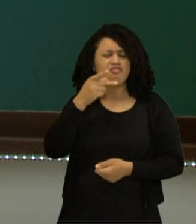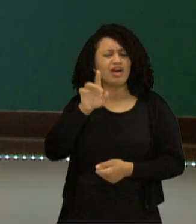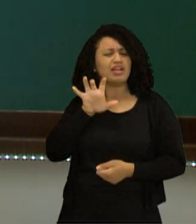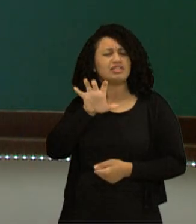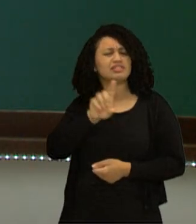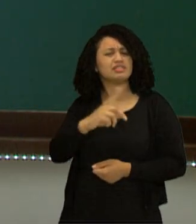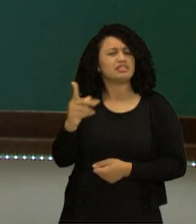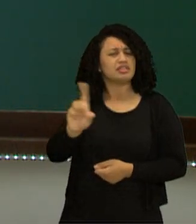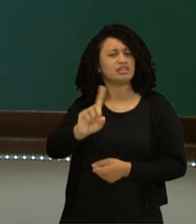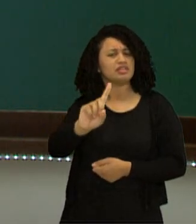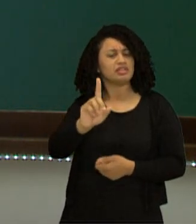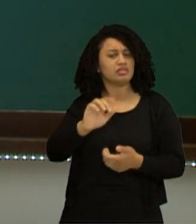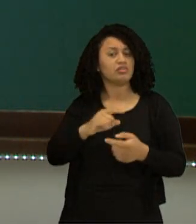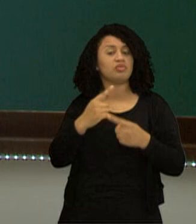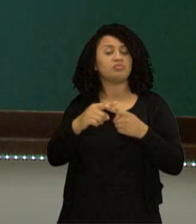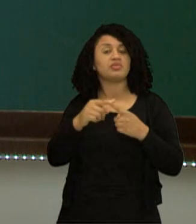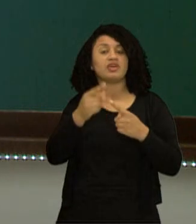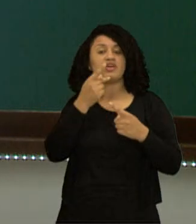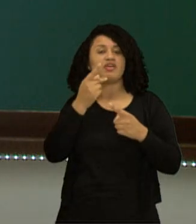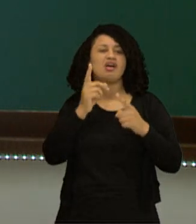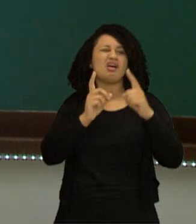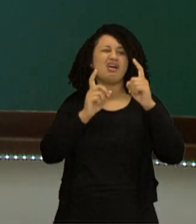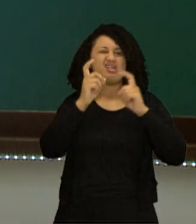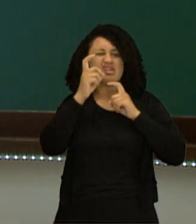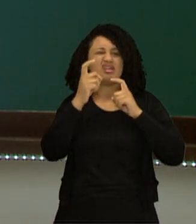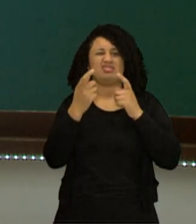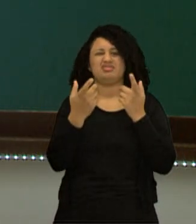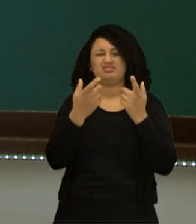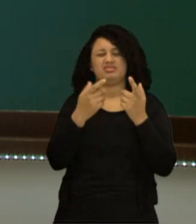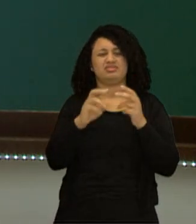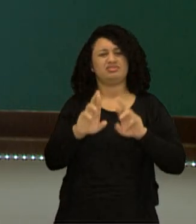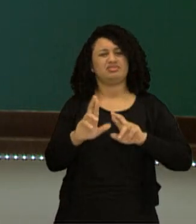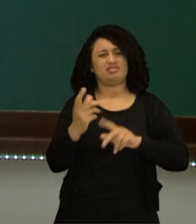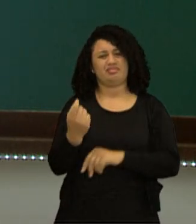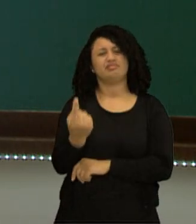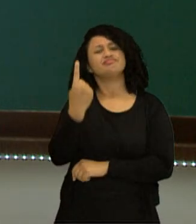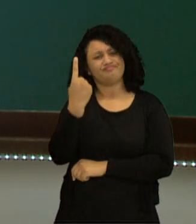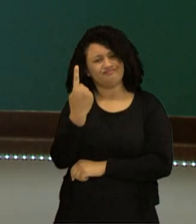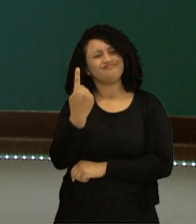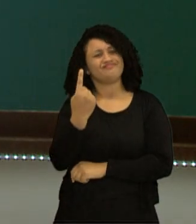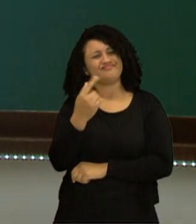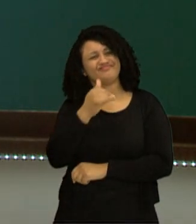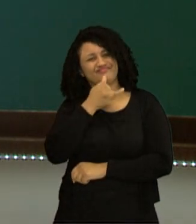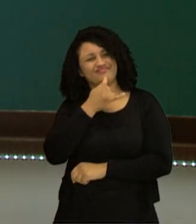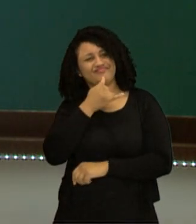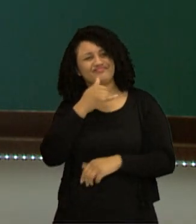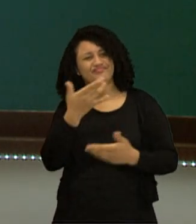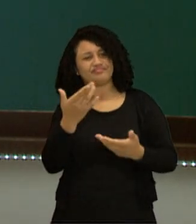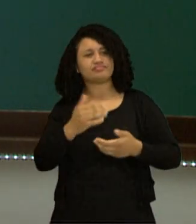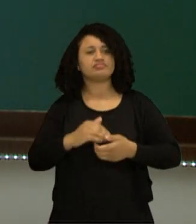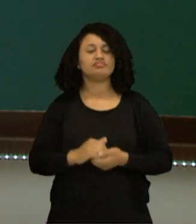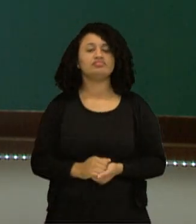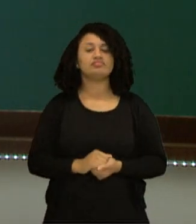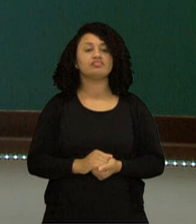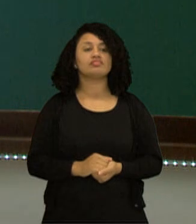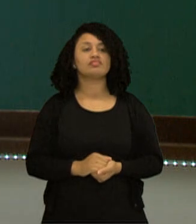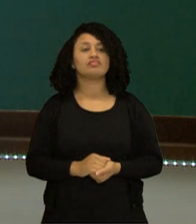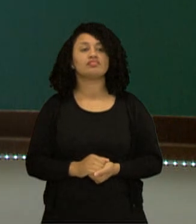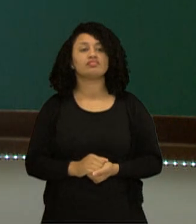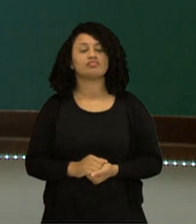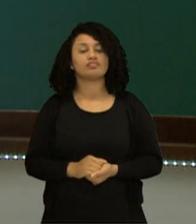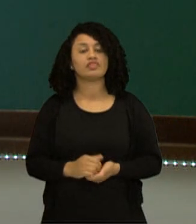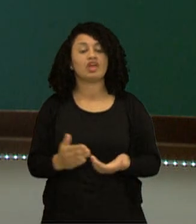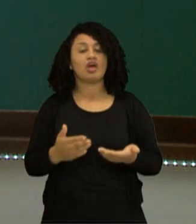assim. Ele era chamado de the freak, a aberração. Olha que triste, né, gente? Então, olha lá. You are a